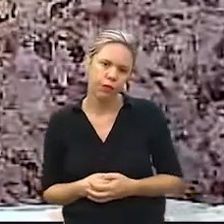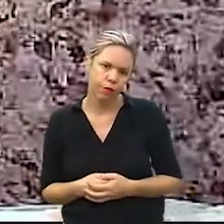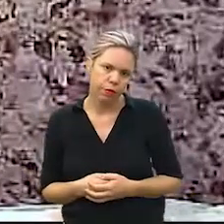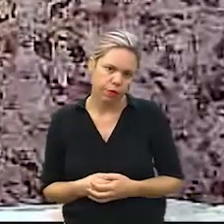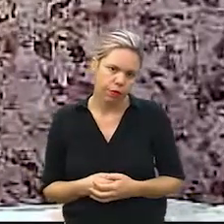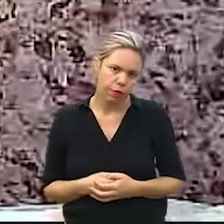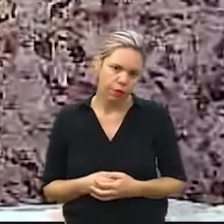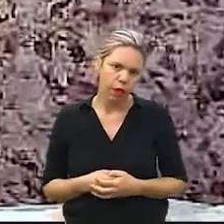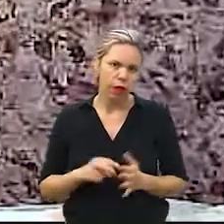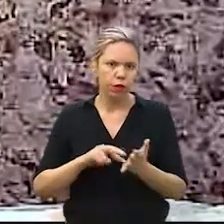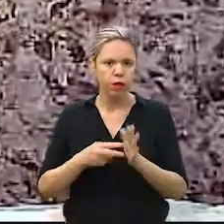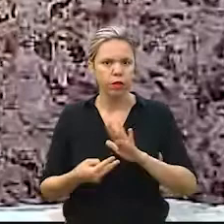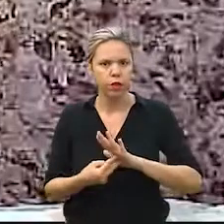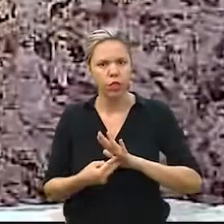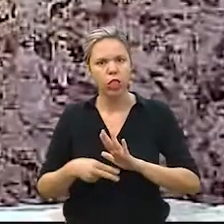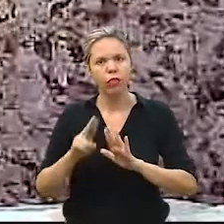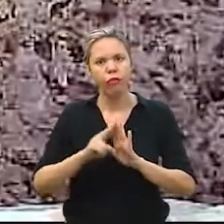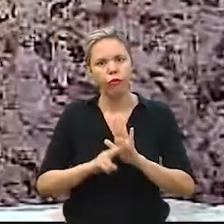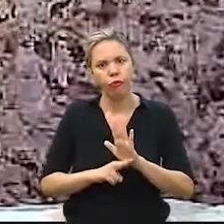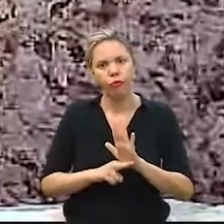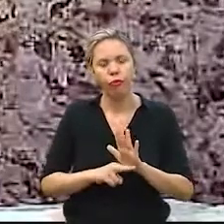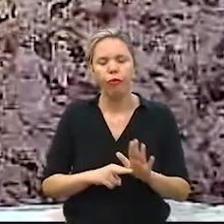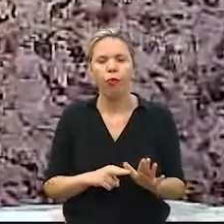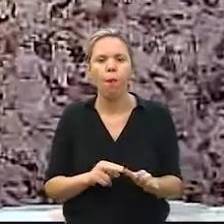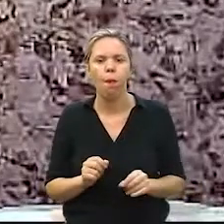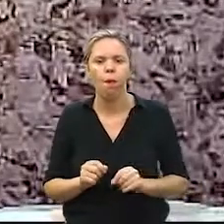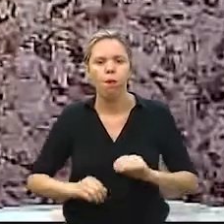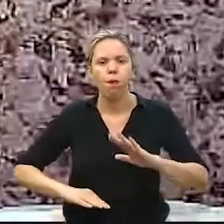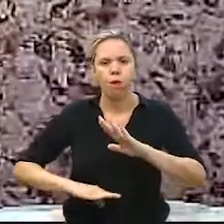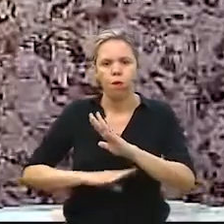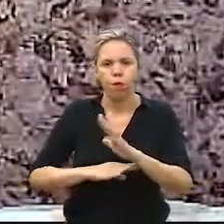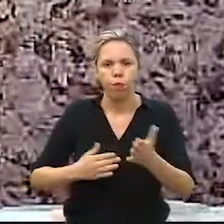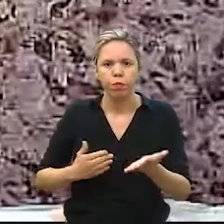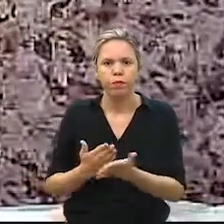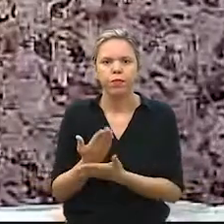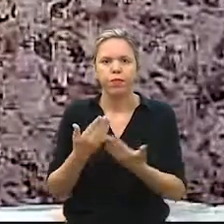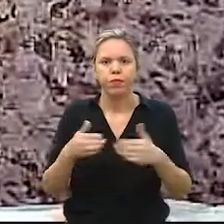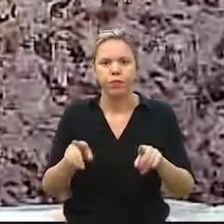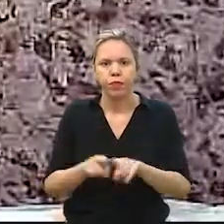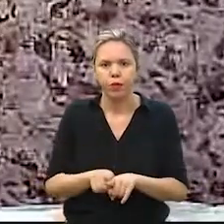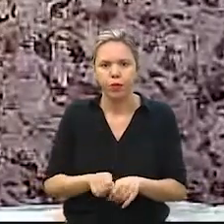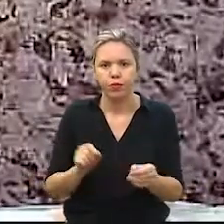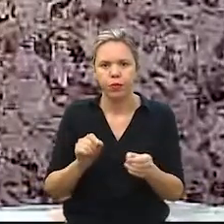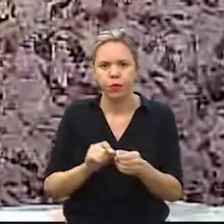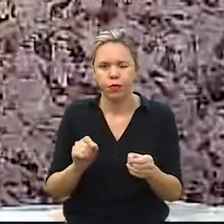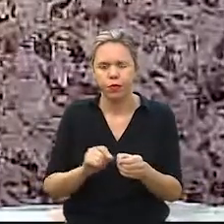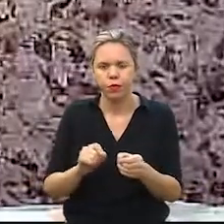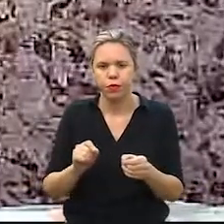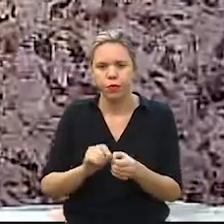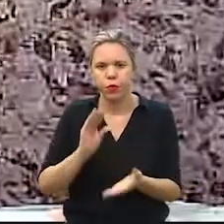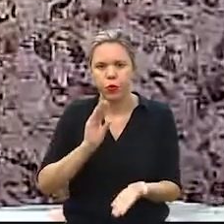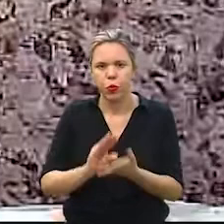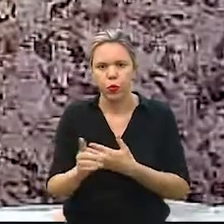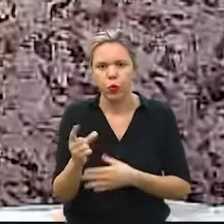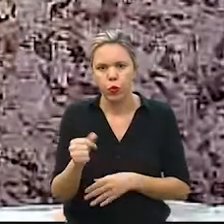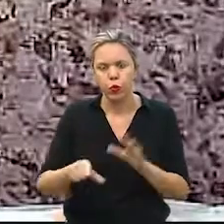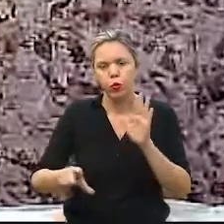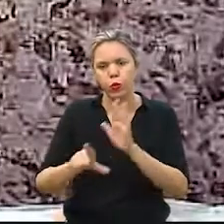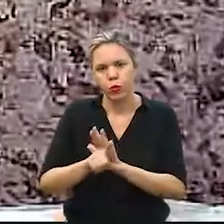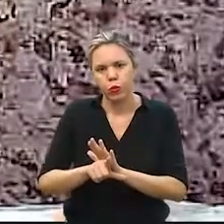ela se refere às diretrizes para que a Câmara nos autorize a fazer o orçamento, a